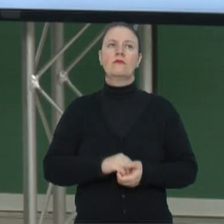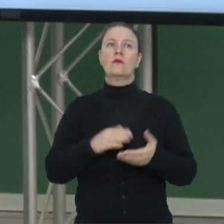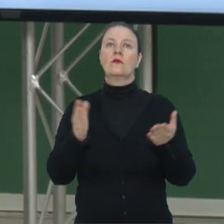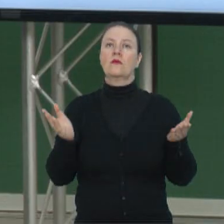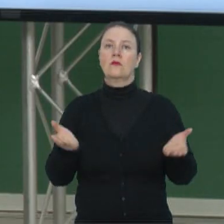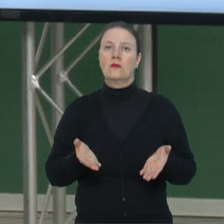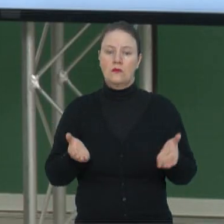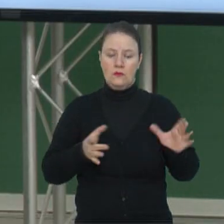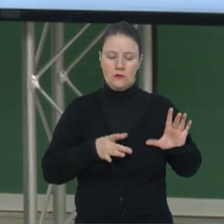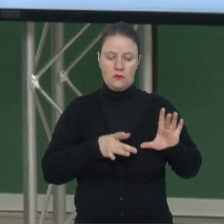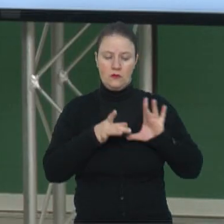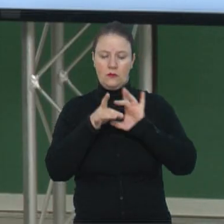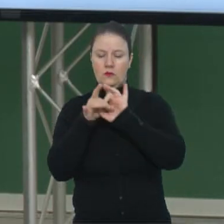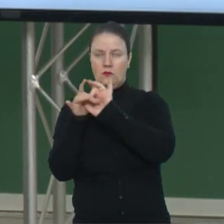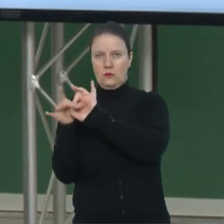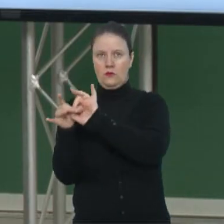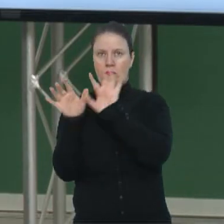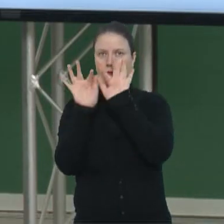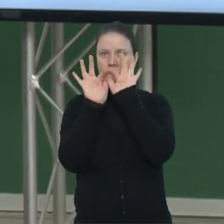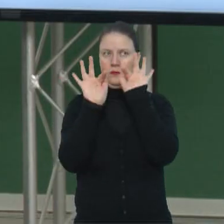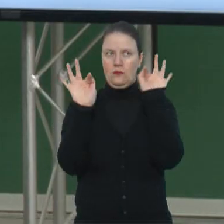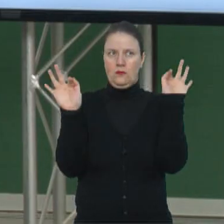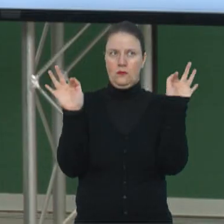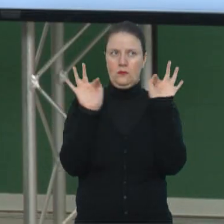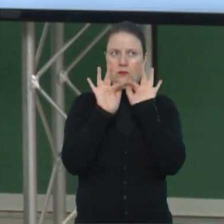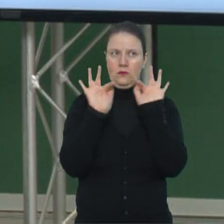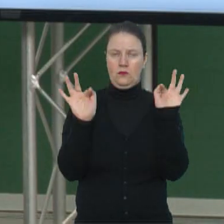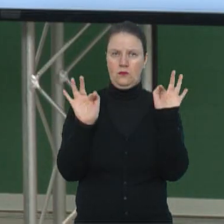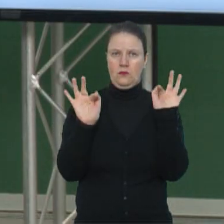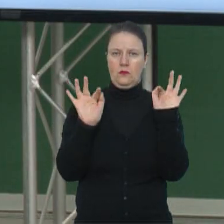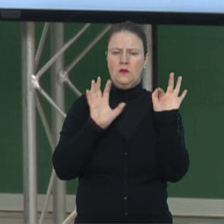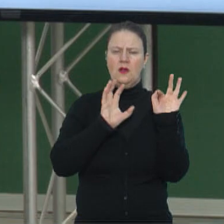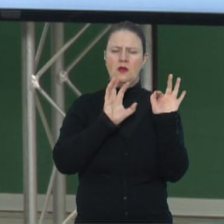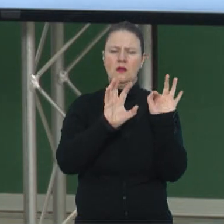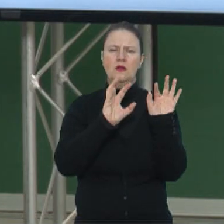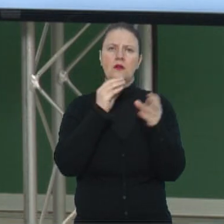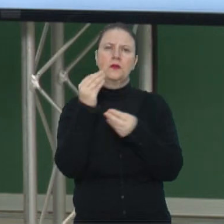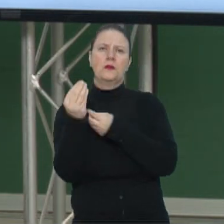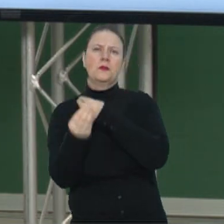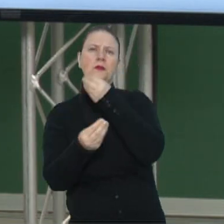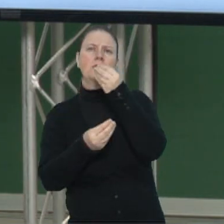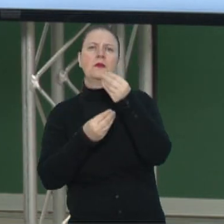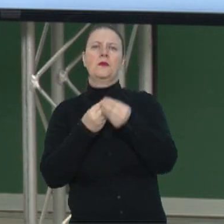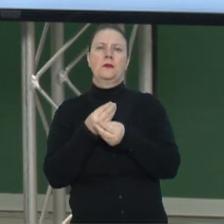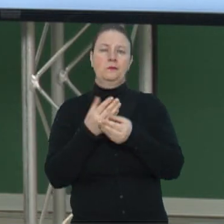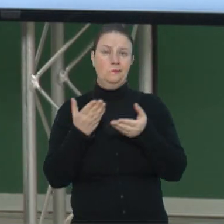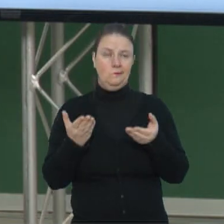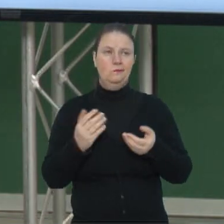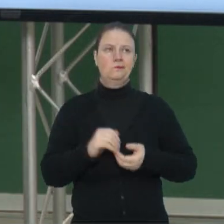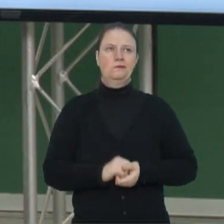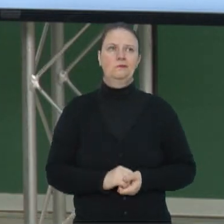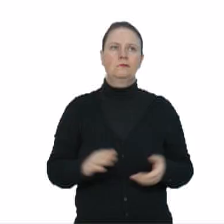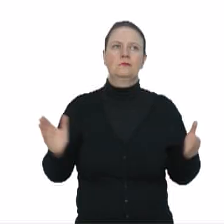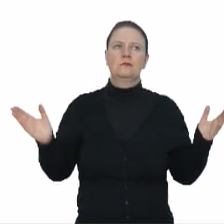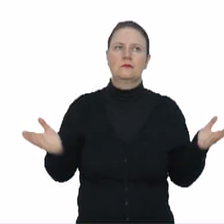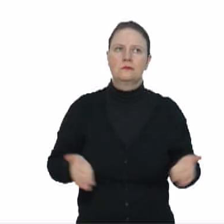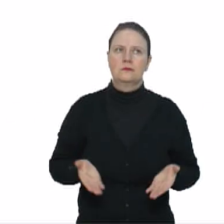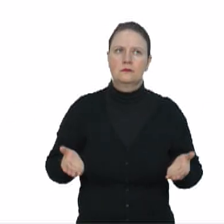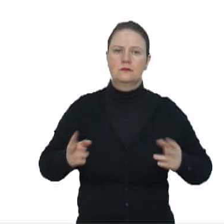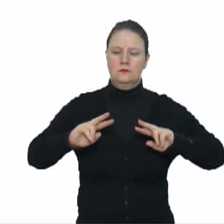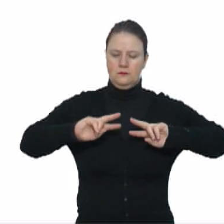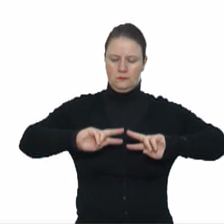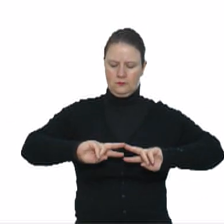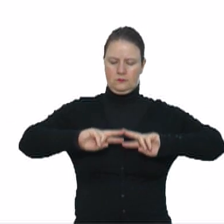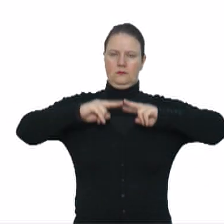nesse contexto dessa frase, ele significa assim como. E agora, o que são linking